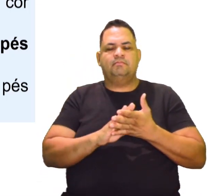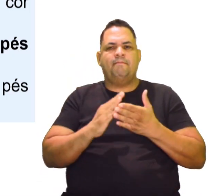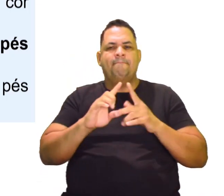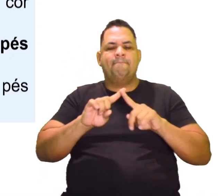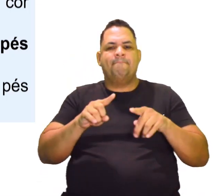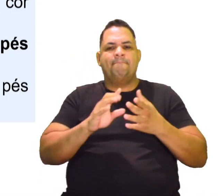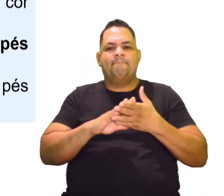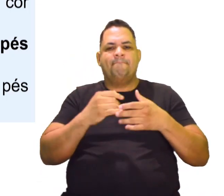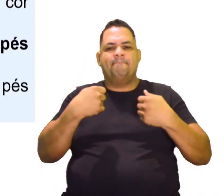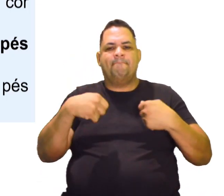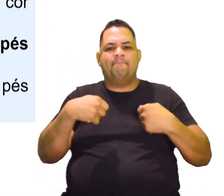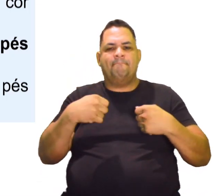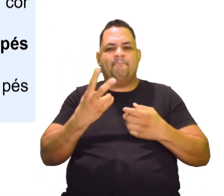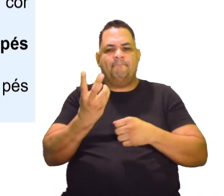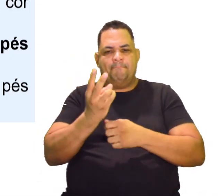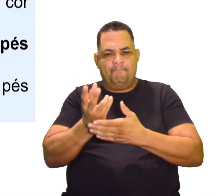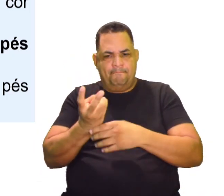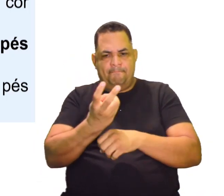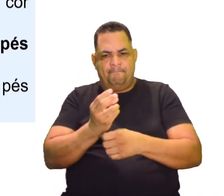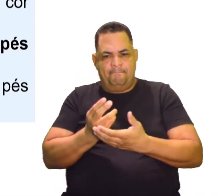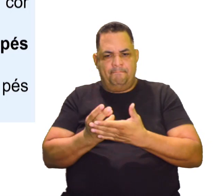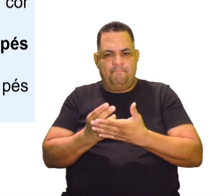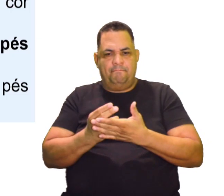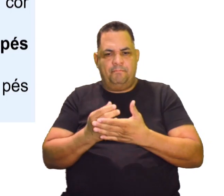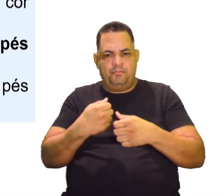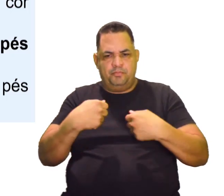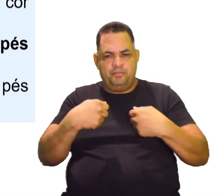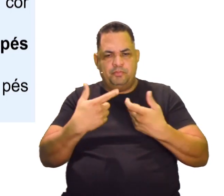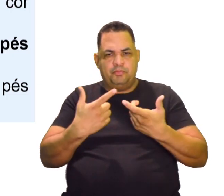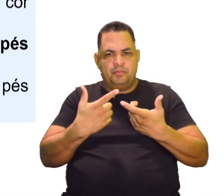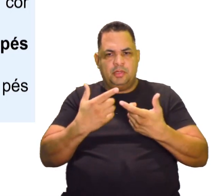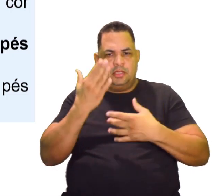vocês precisam buscar identificar as características,